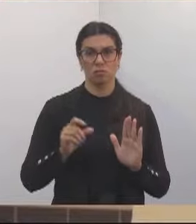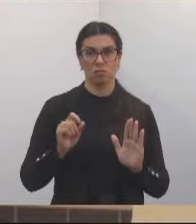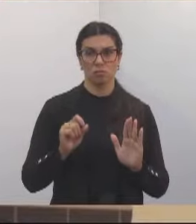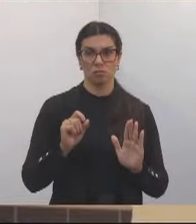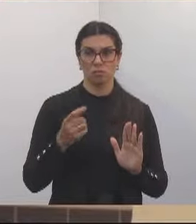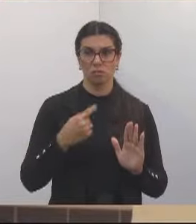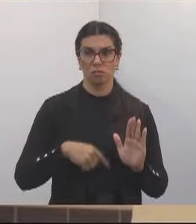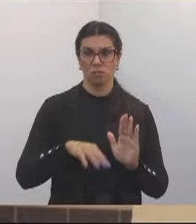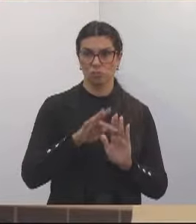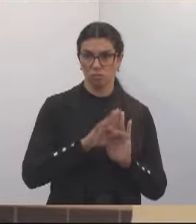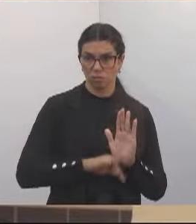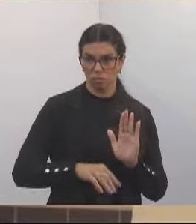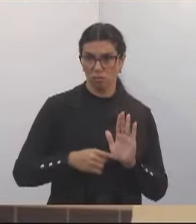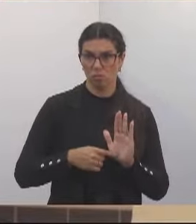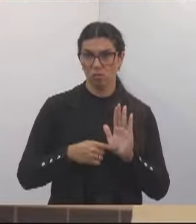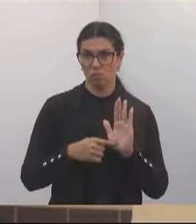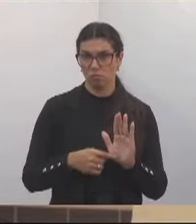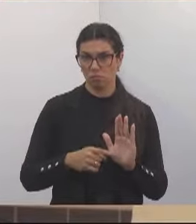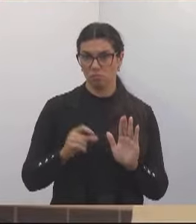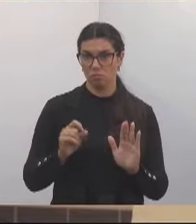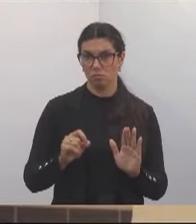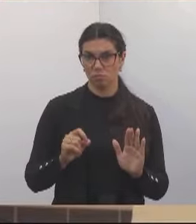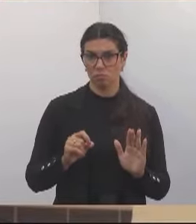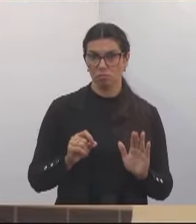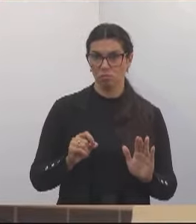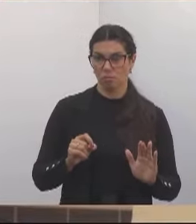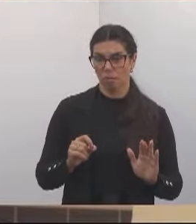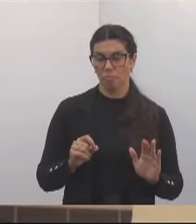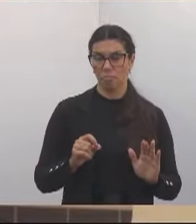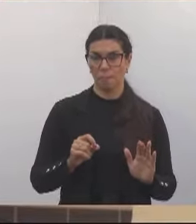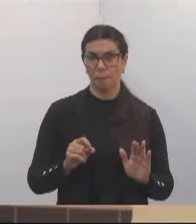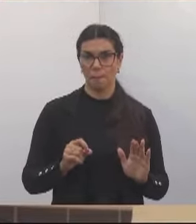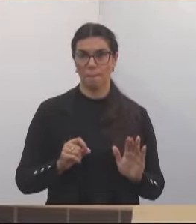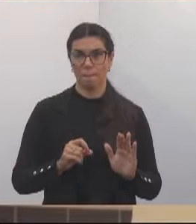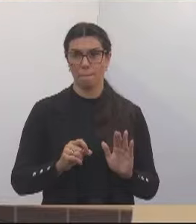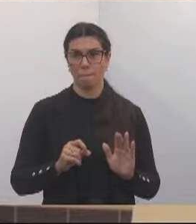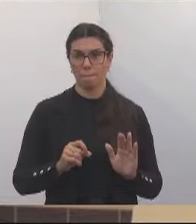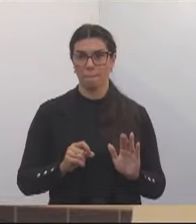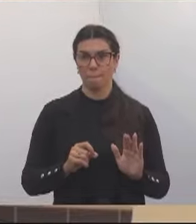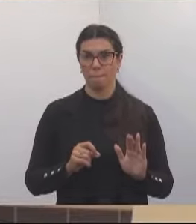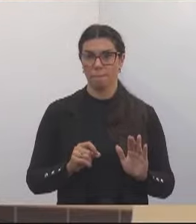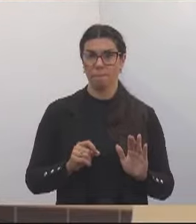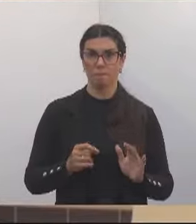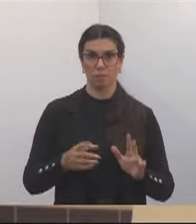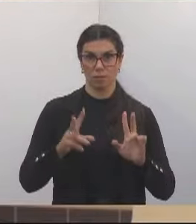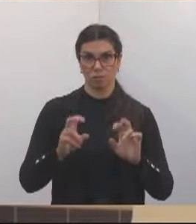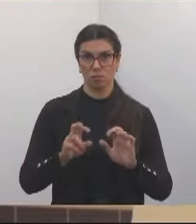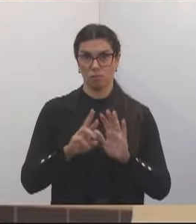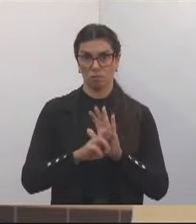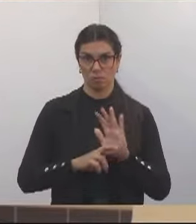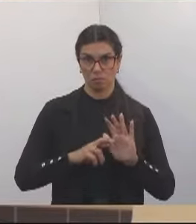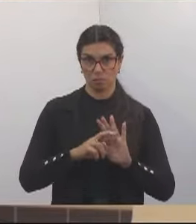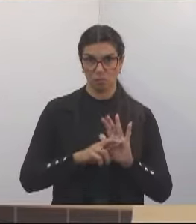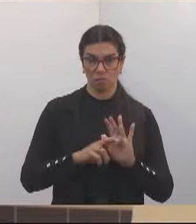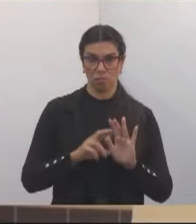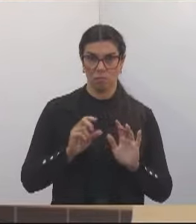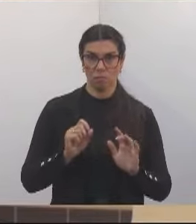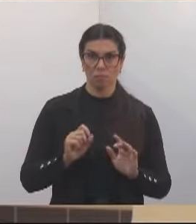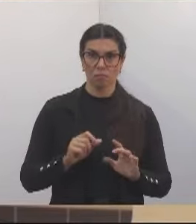que nós estamos aqui inserindo no texto da lei orgânica como motivo de cassação? Preste bem